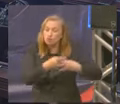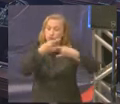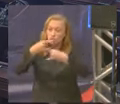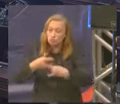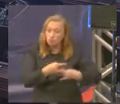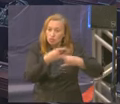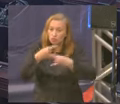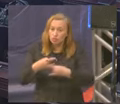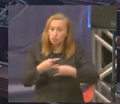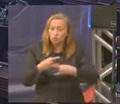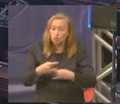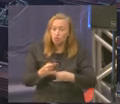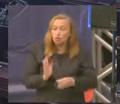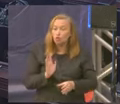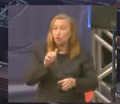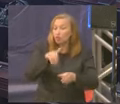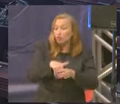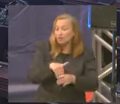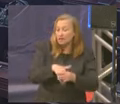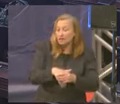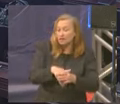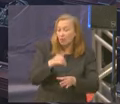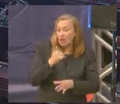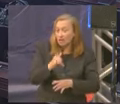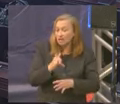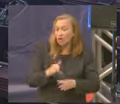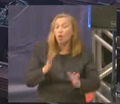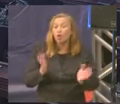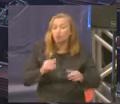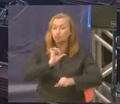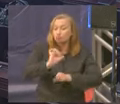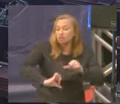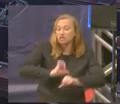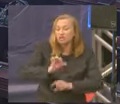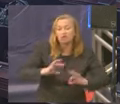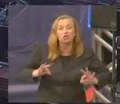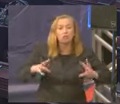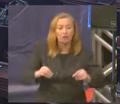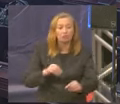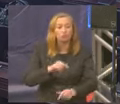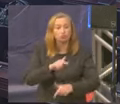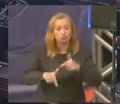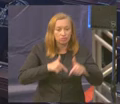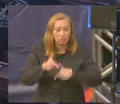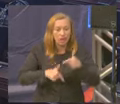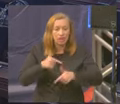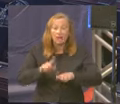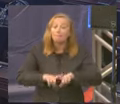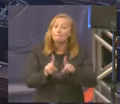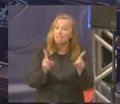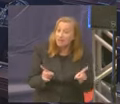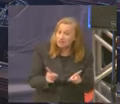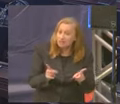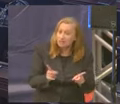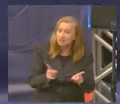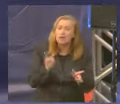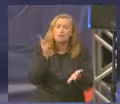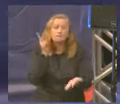votações eletrônicas. Então, isso tudo tem transformado o mundo do trabalho. Mas,